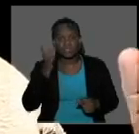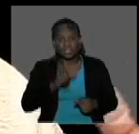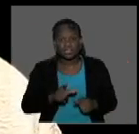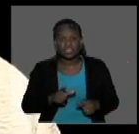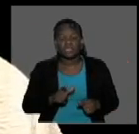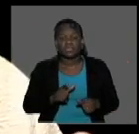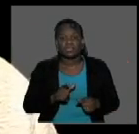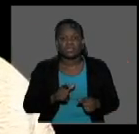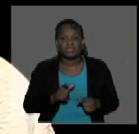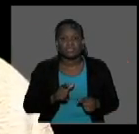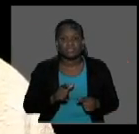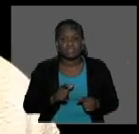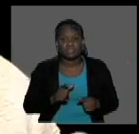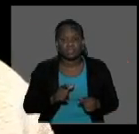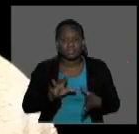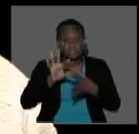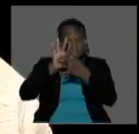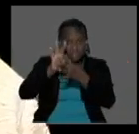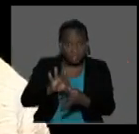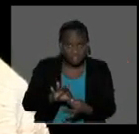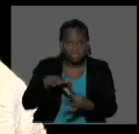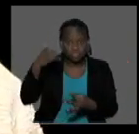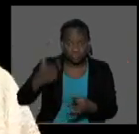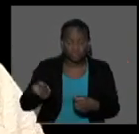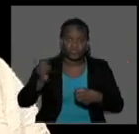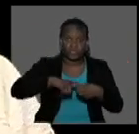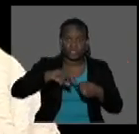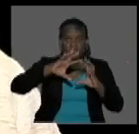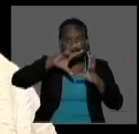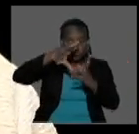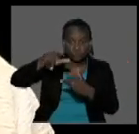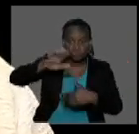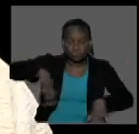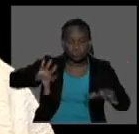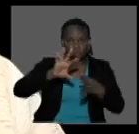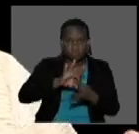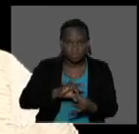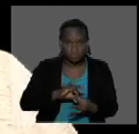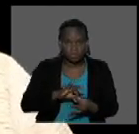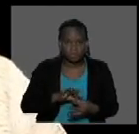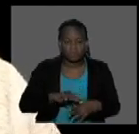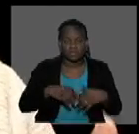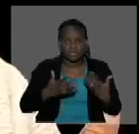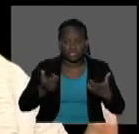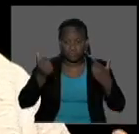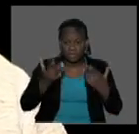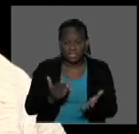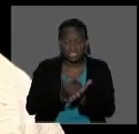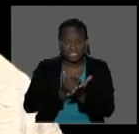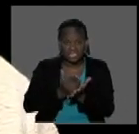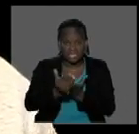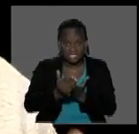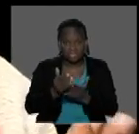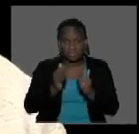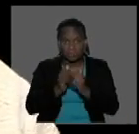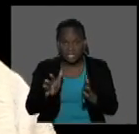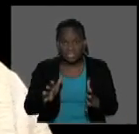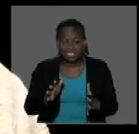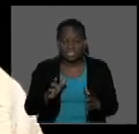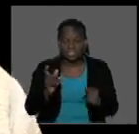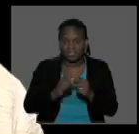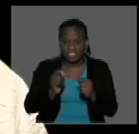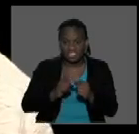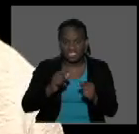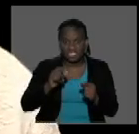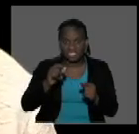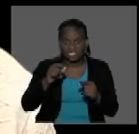tome, né, a relação com o todo. Então, o que se chama de ser iniciado, etc. e tal, fazer o santo,